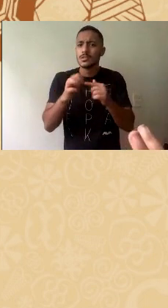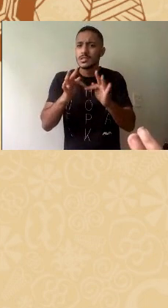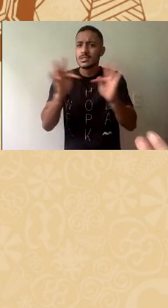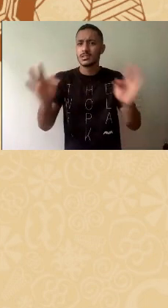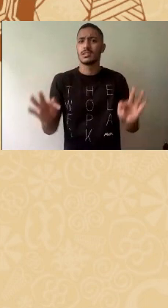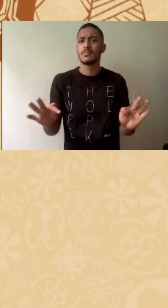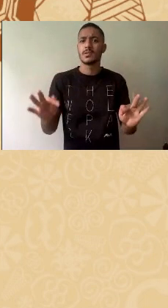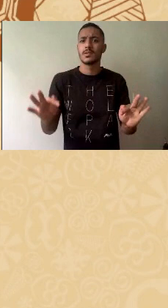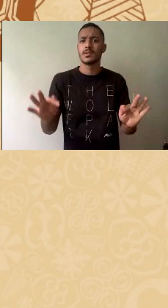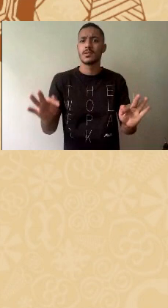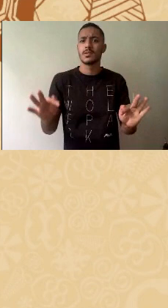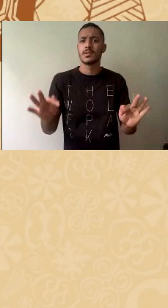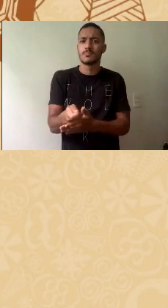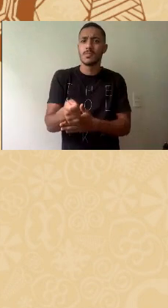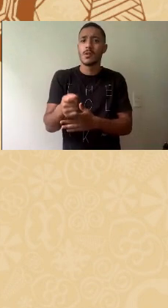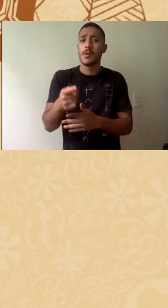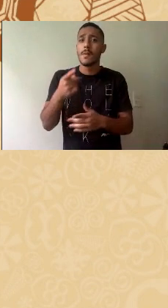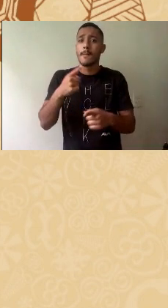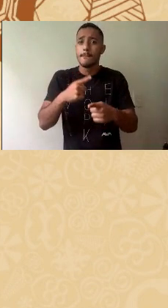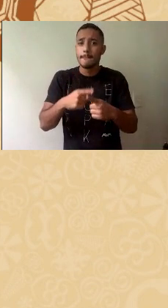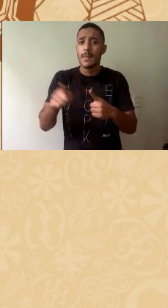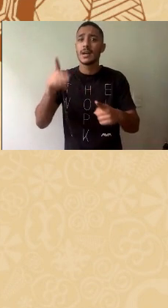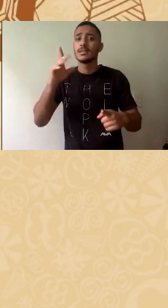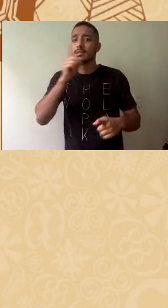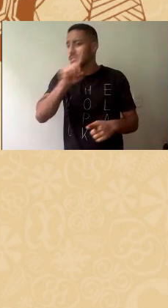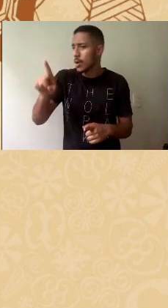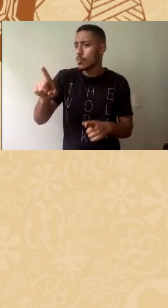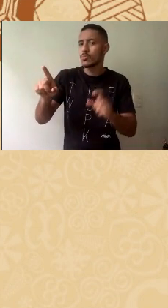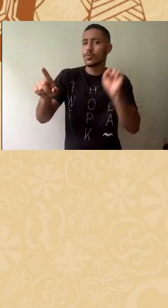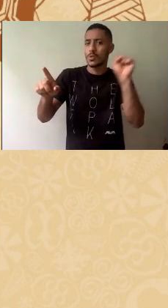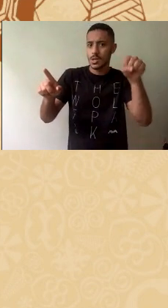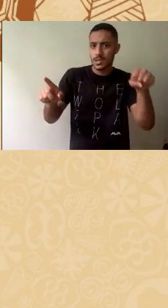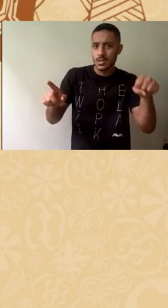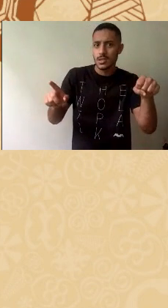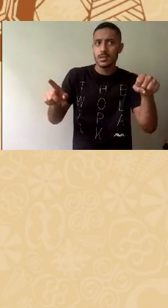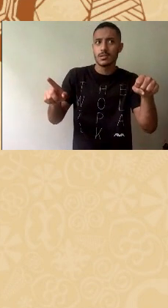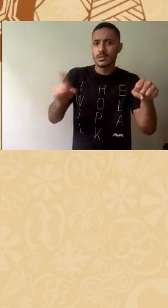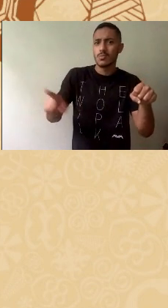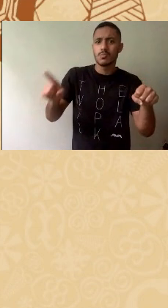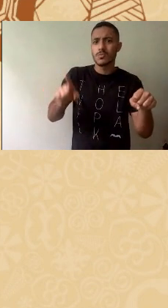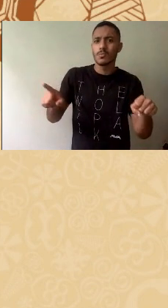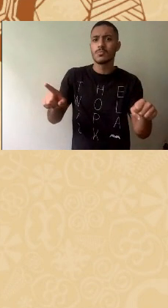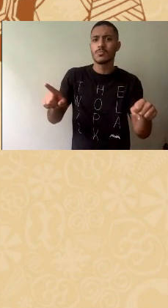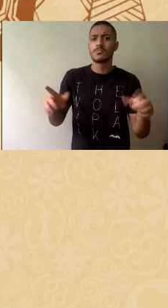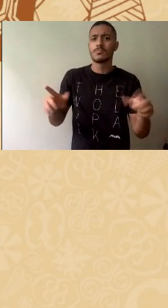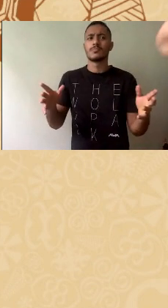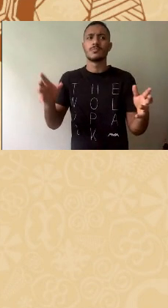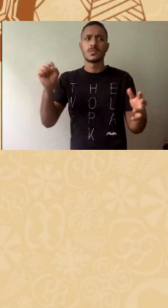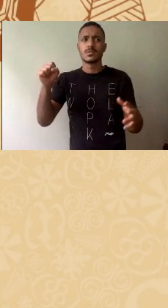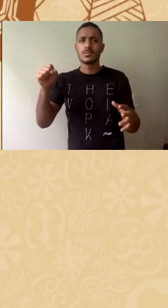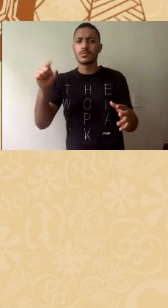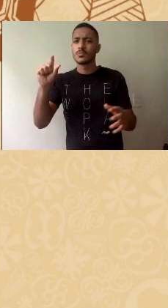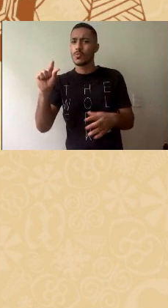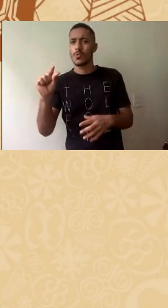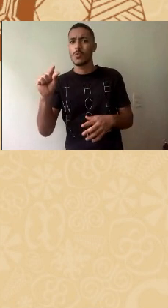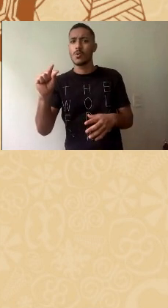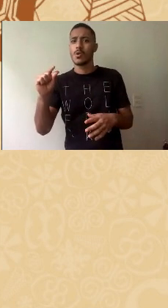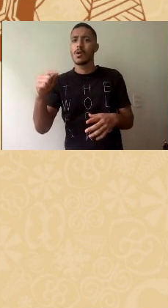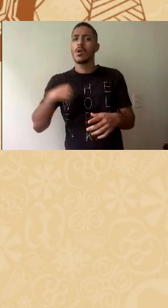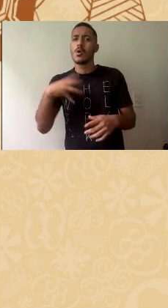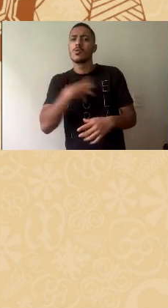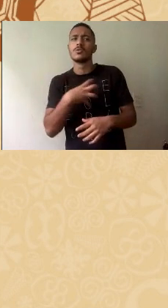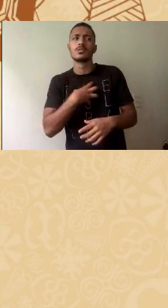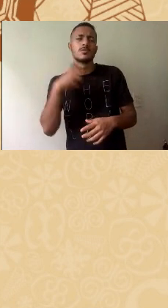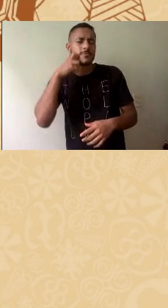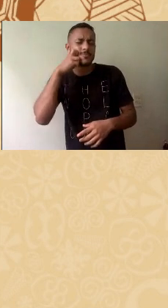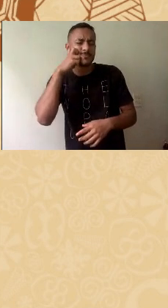né? Deu mais não do que sim. Aí eu fiquei com vergonha, né? E aí, quando eu fico com vergonha, eu me questiono